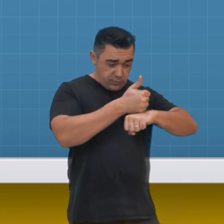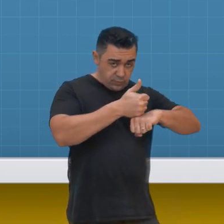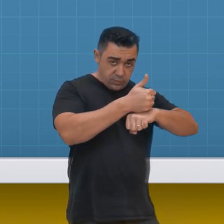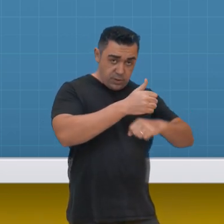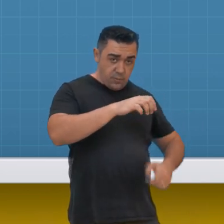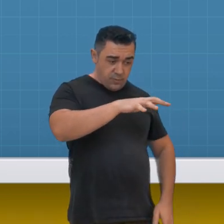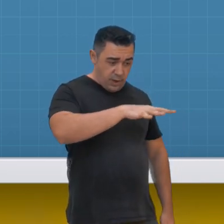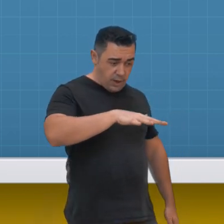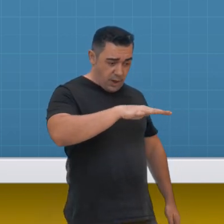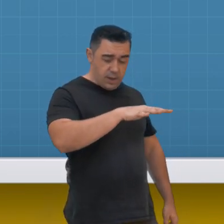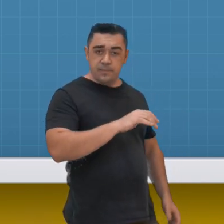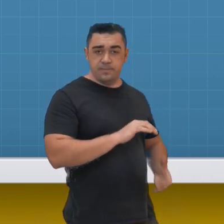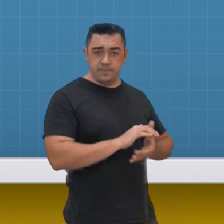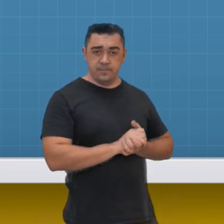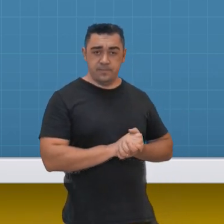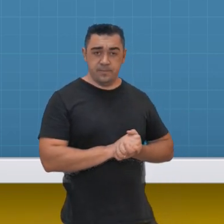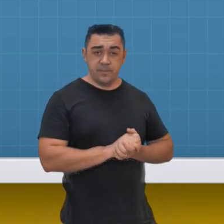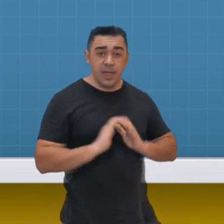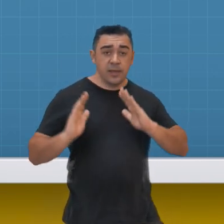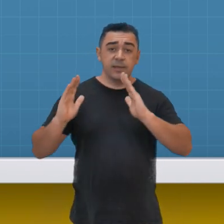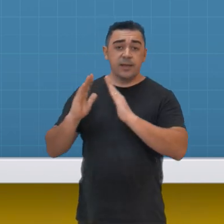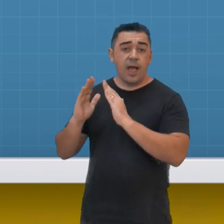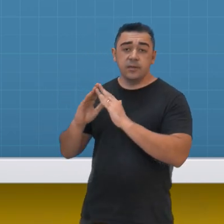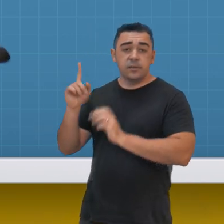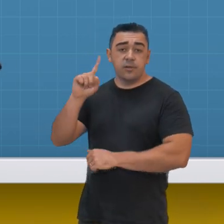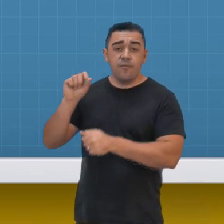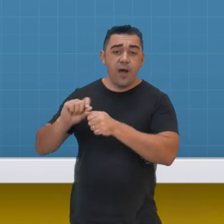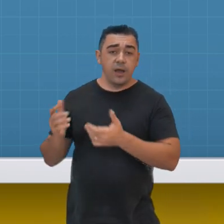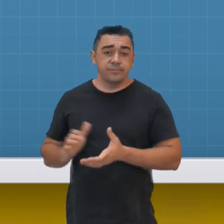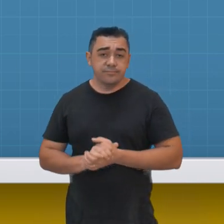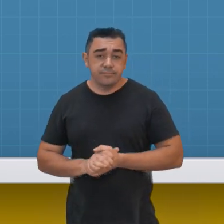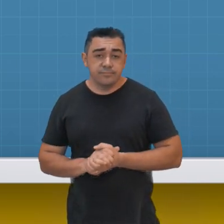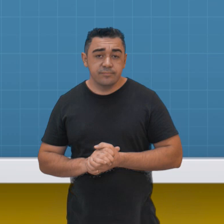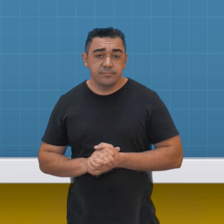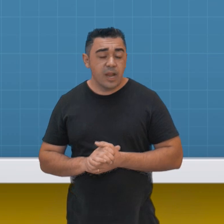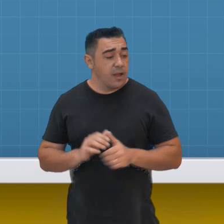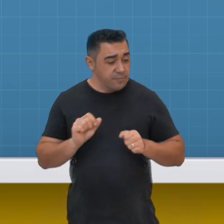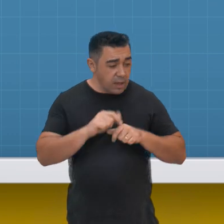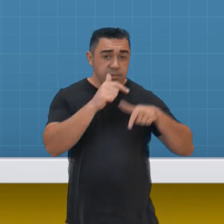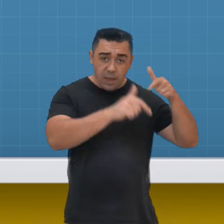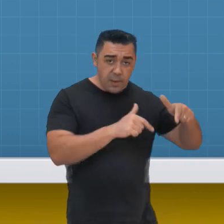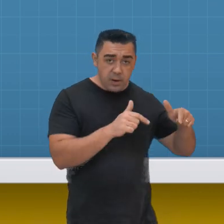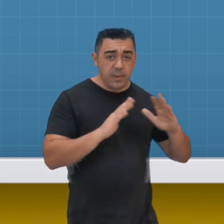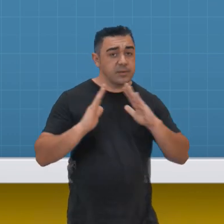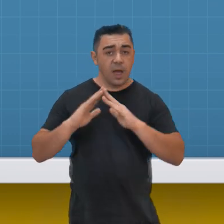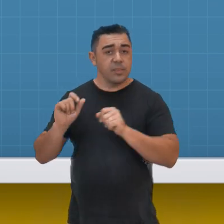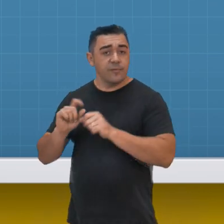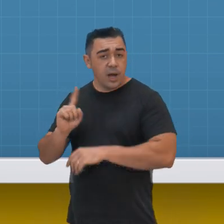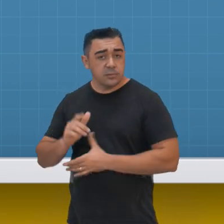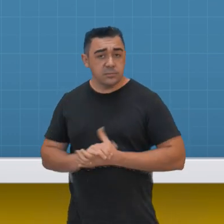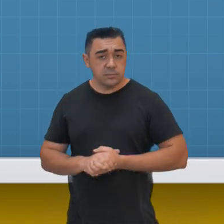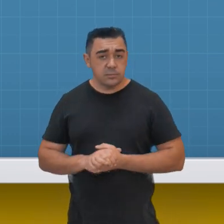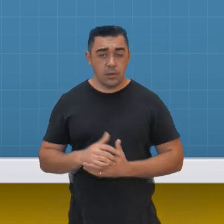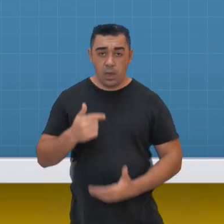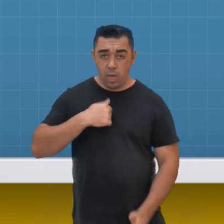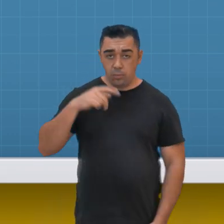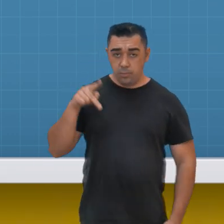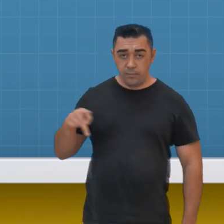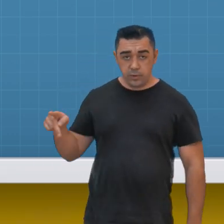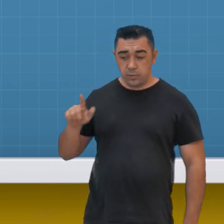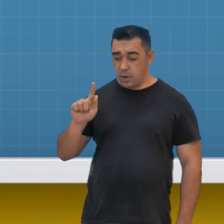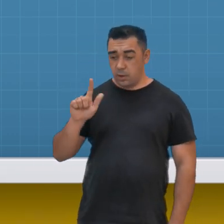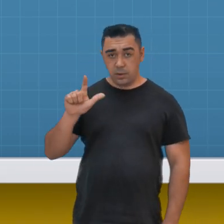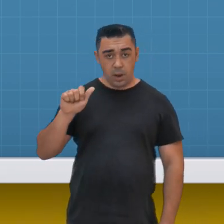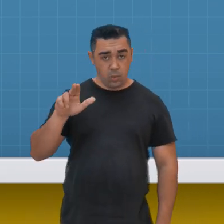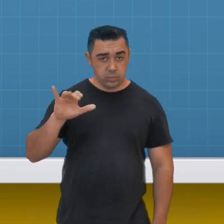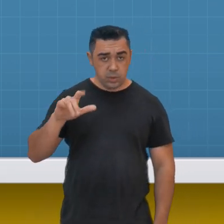área acabam não fazendo em casa o que fazem para os outros de fora. Por exemplo, professora Glaucia, professora de